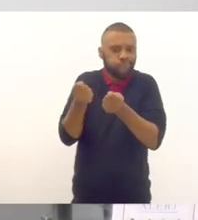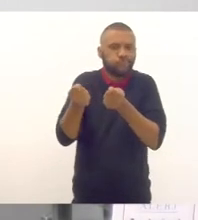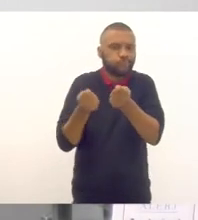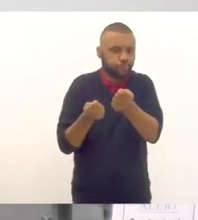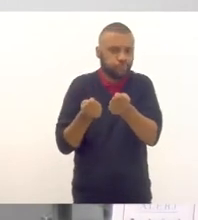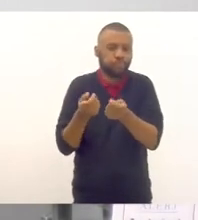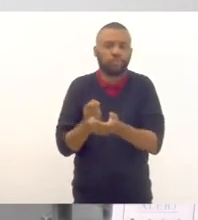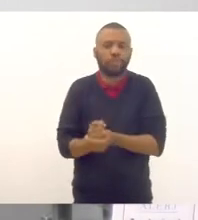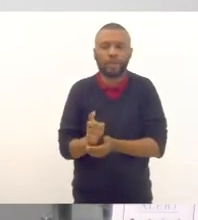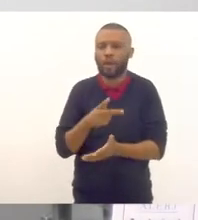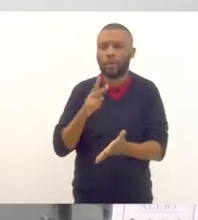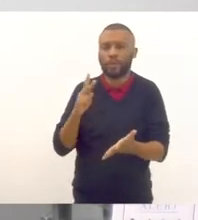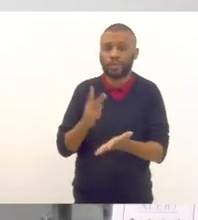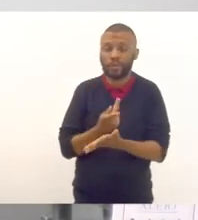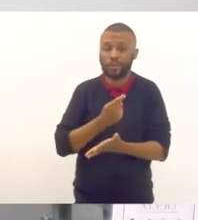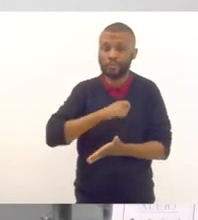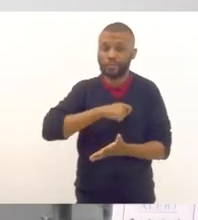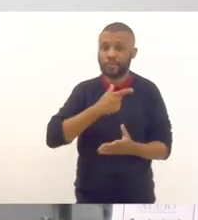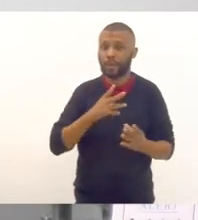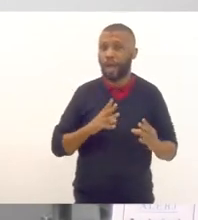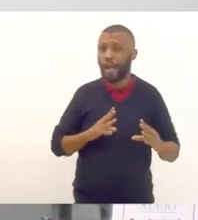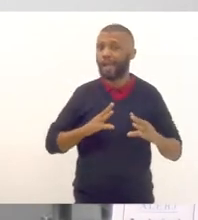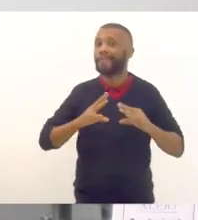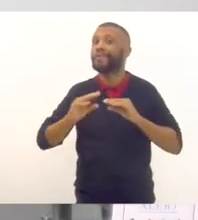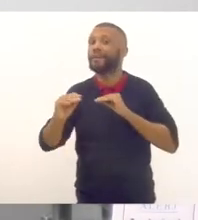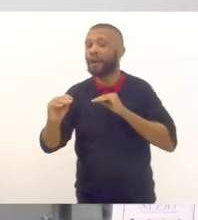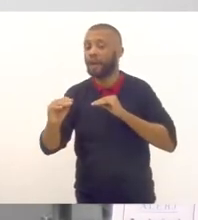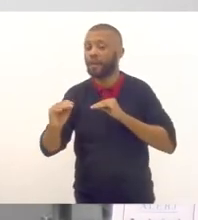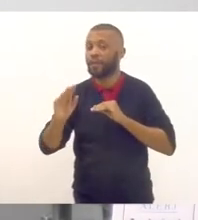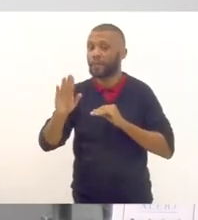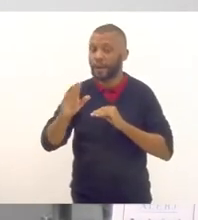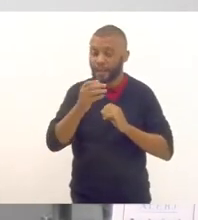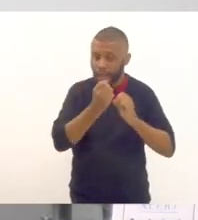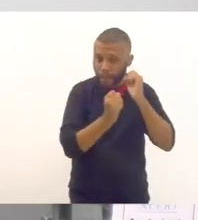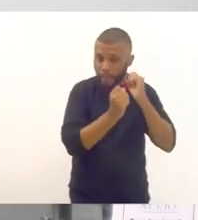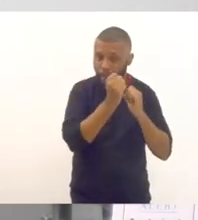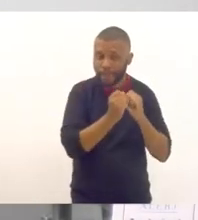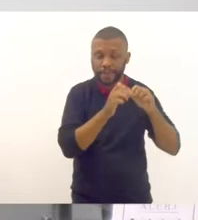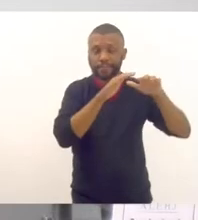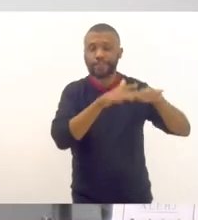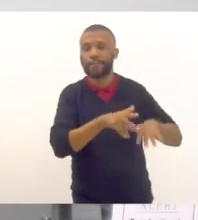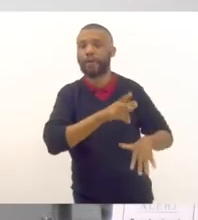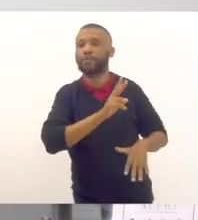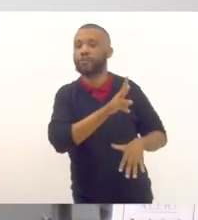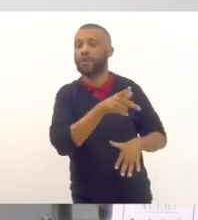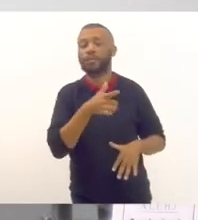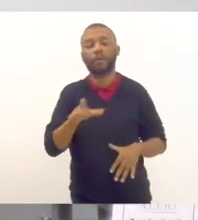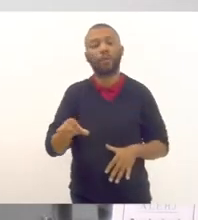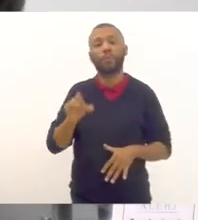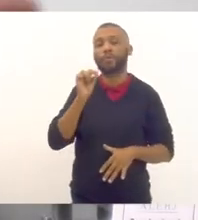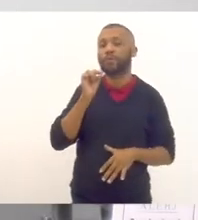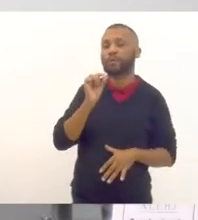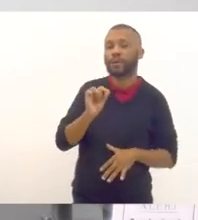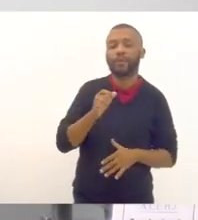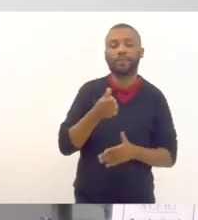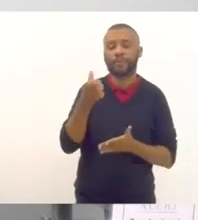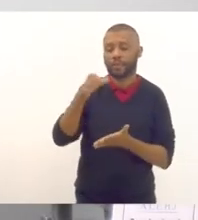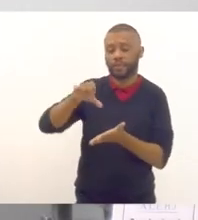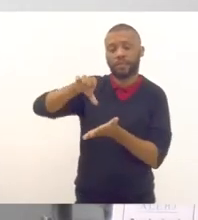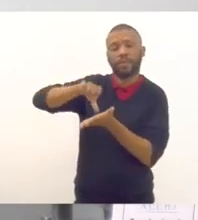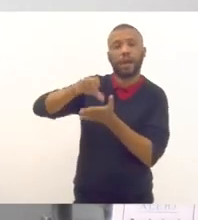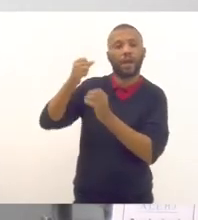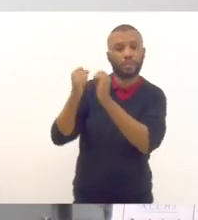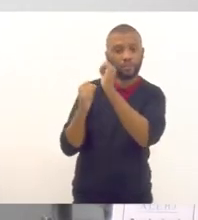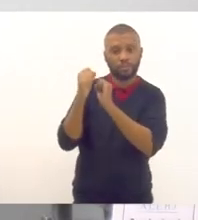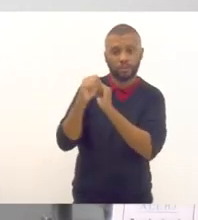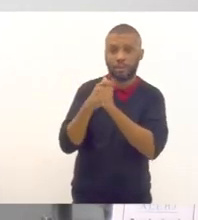uma evasão fiscal, mas não uma evasão física das empresas. Elas estão optando por sediar as suas empresas